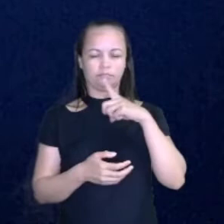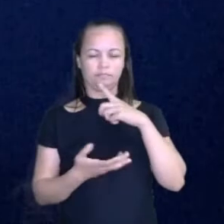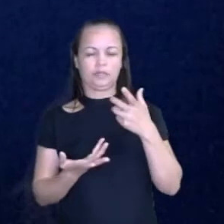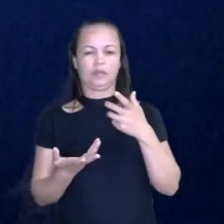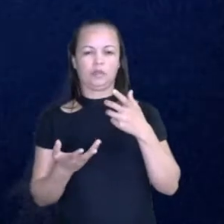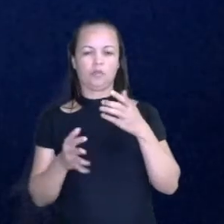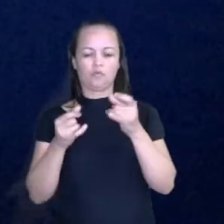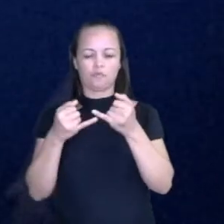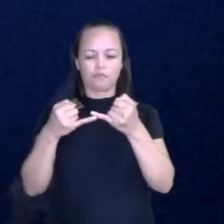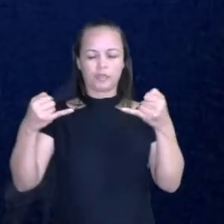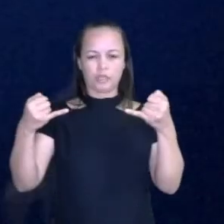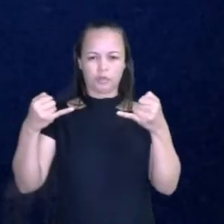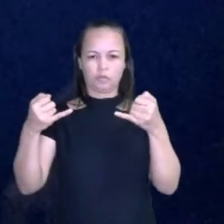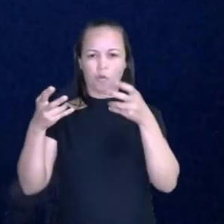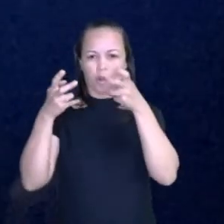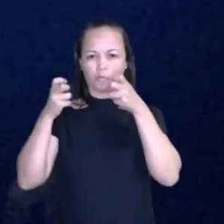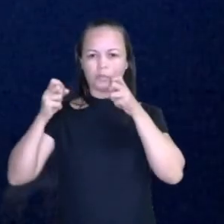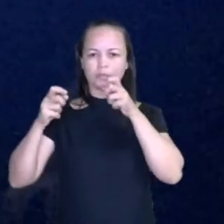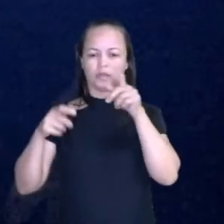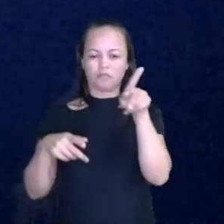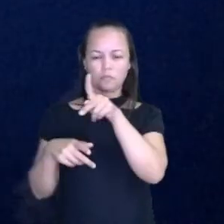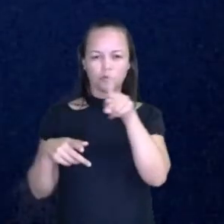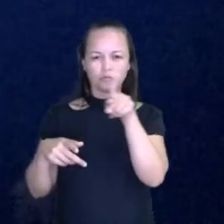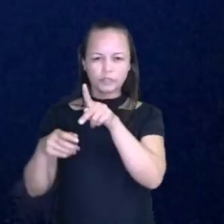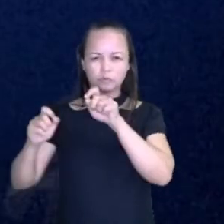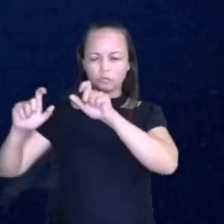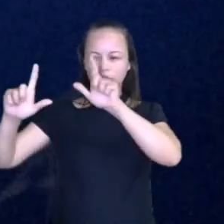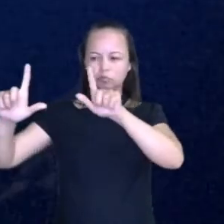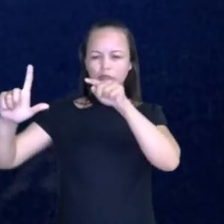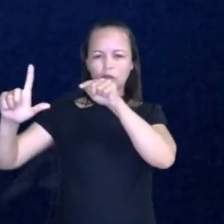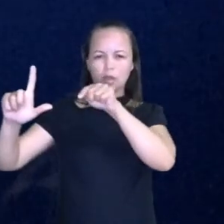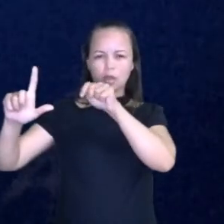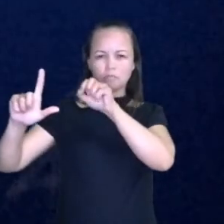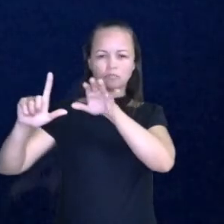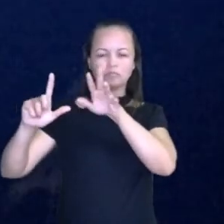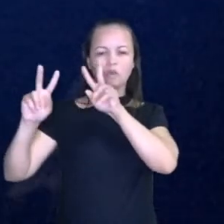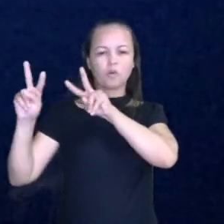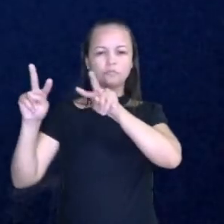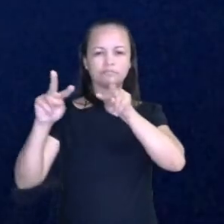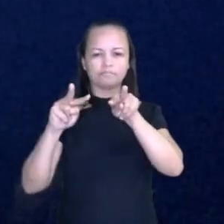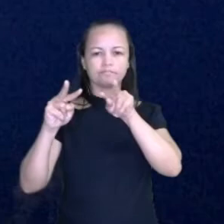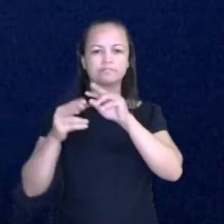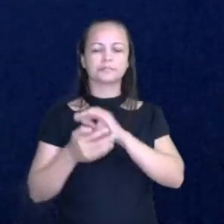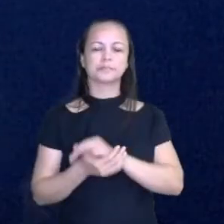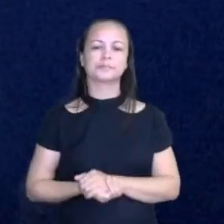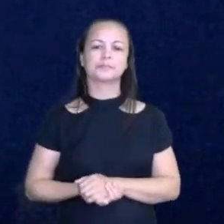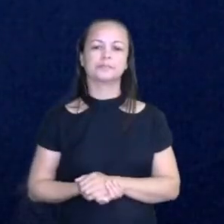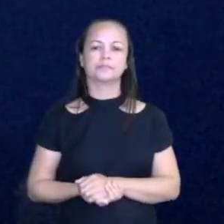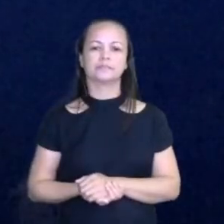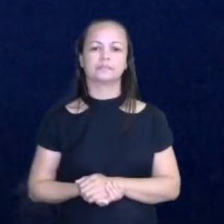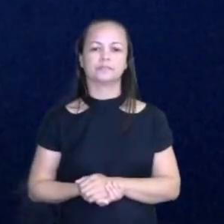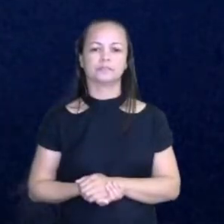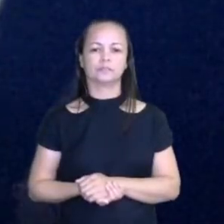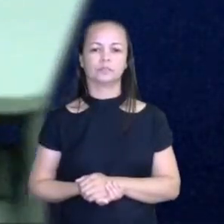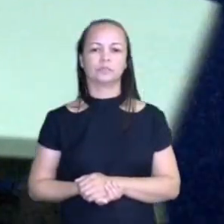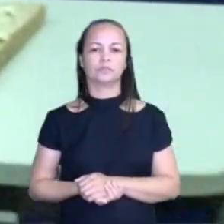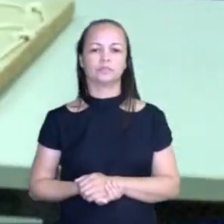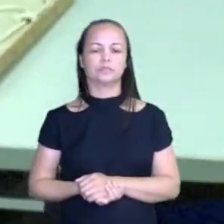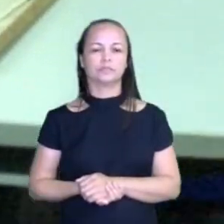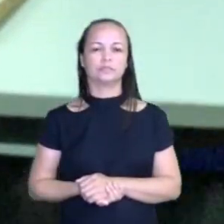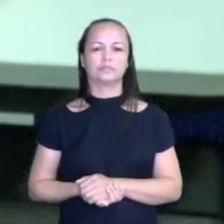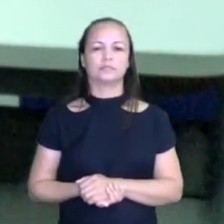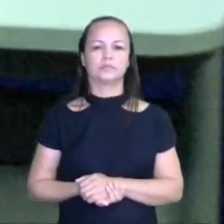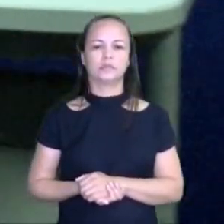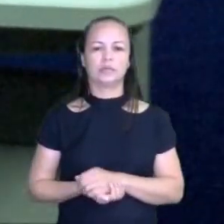eu falei para vocês toca aqui na bancada aqui ó o estado qualquer mais um